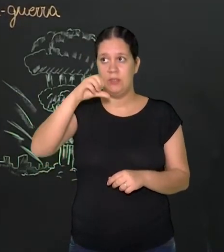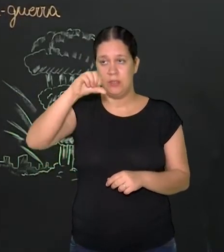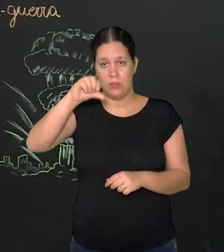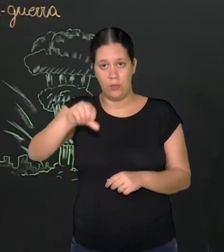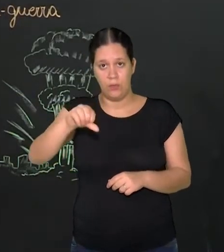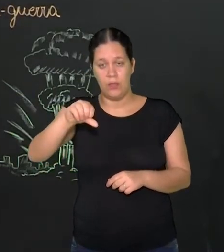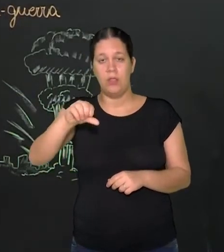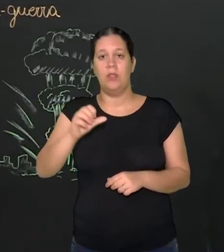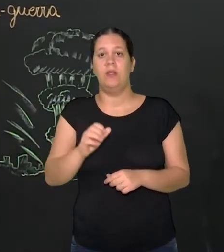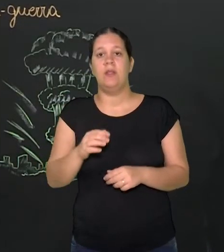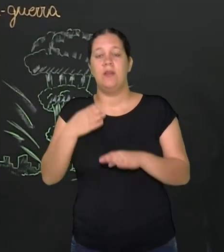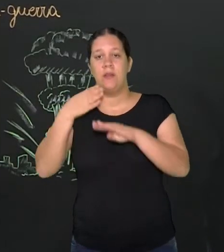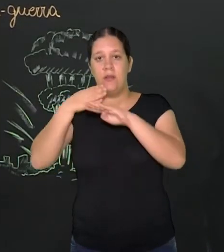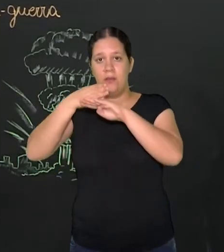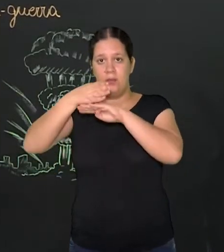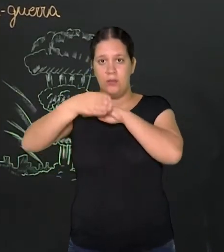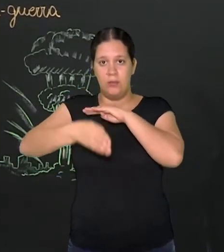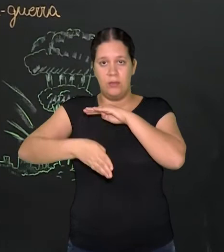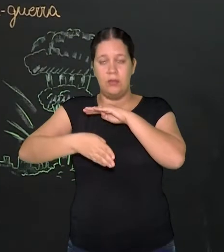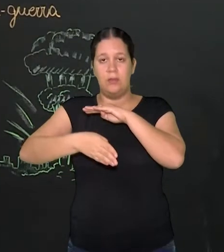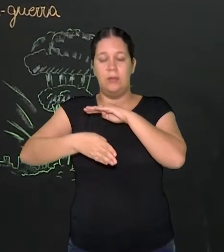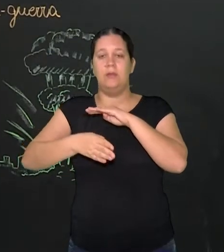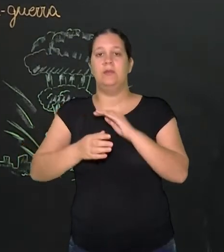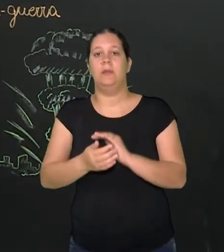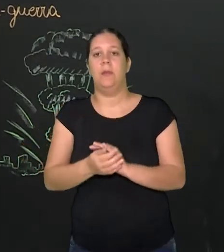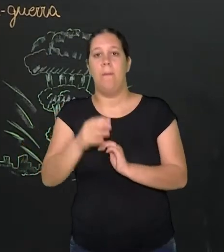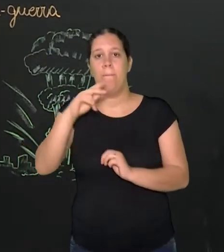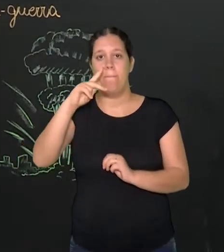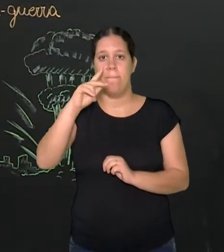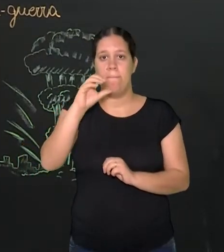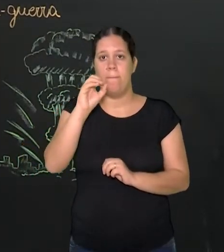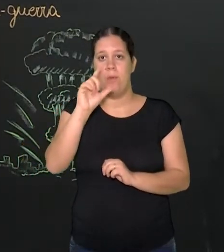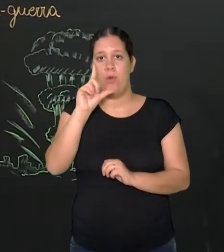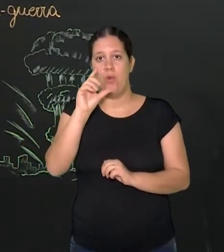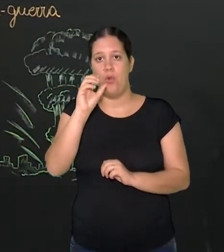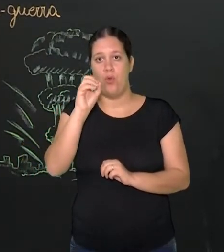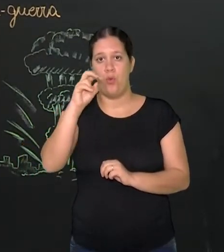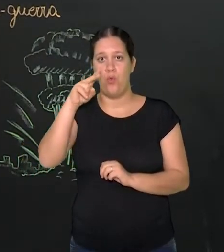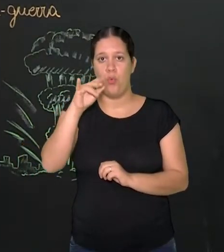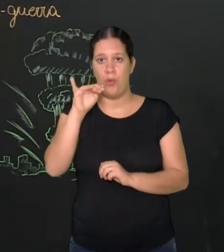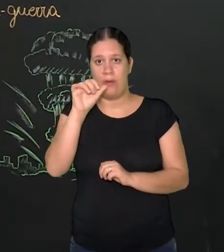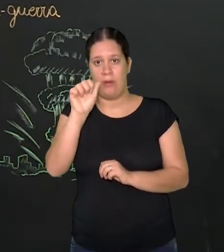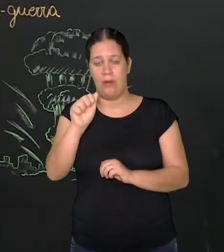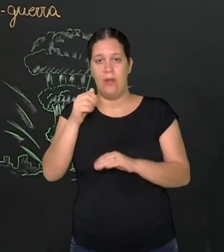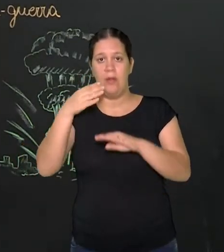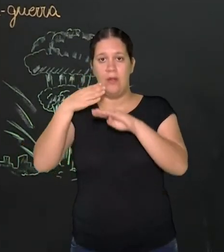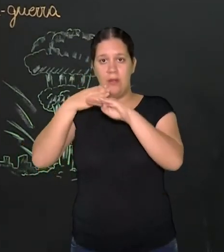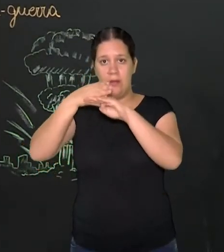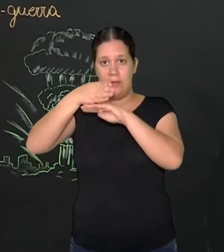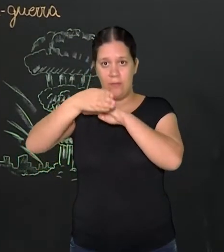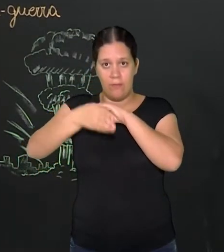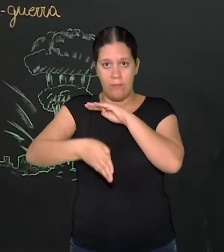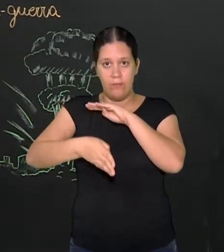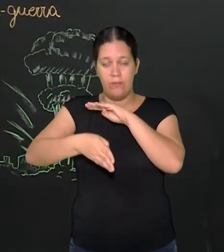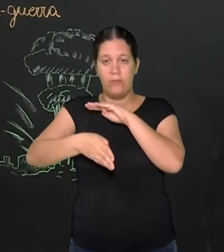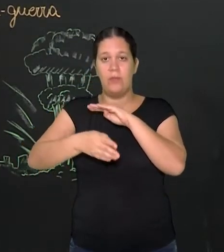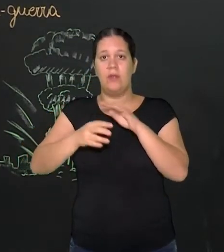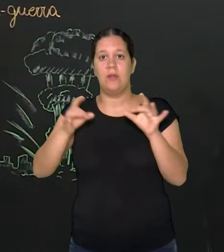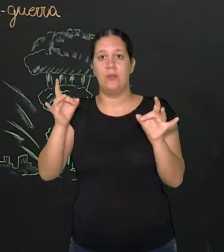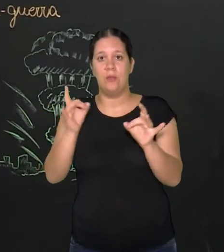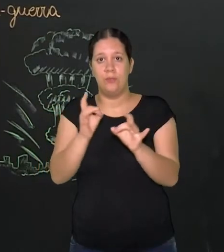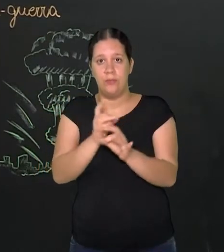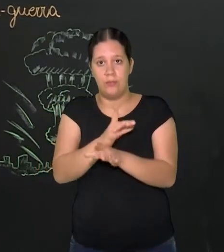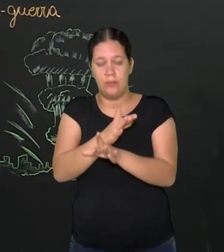1939, Hitler, enfim, invade a Polônia. E esse momento em que Hitler resolve invadir a